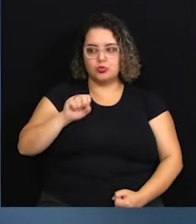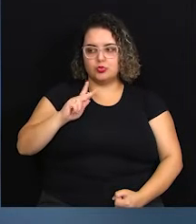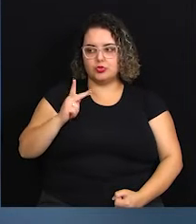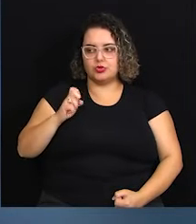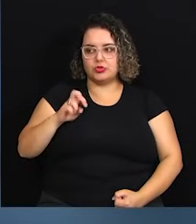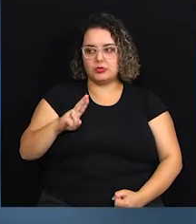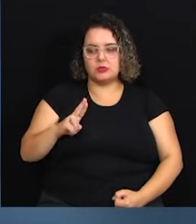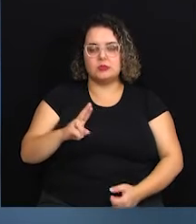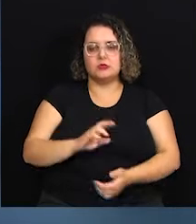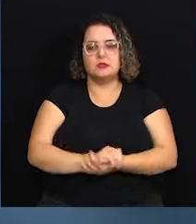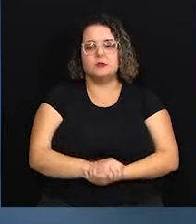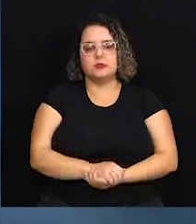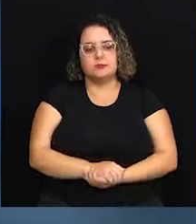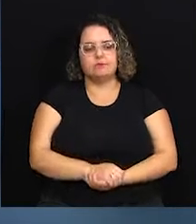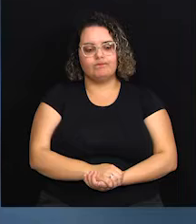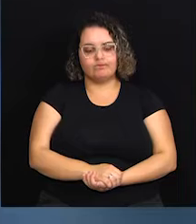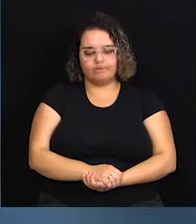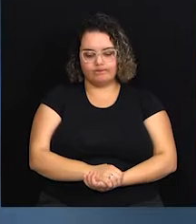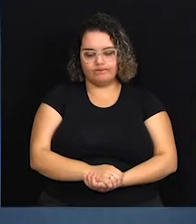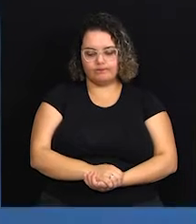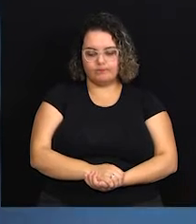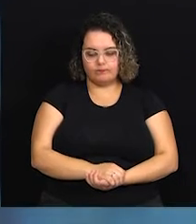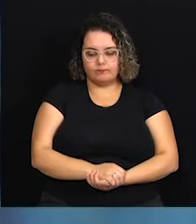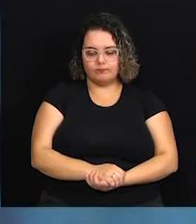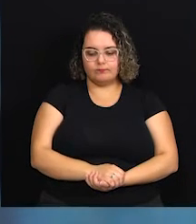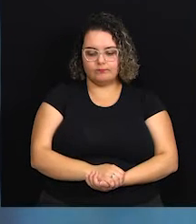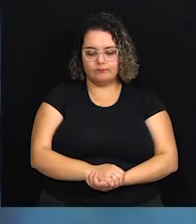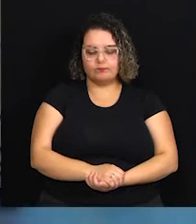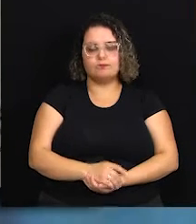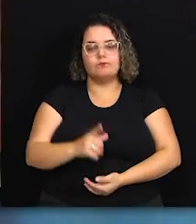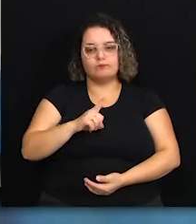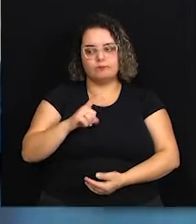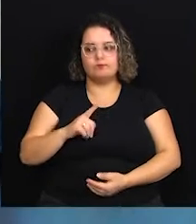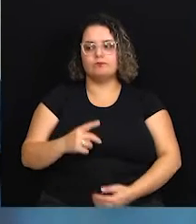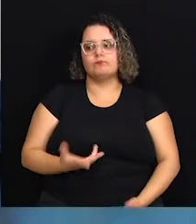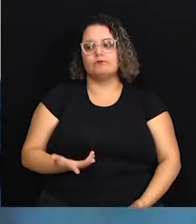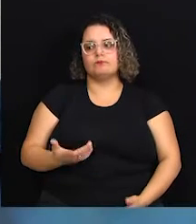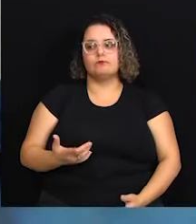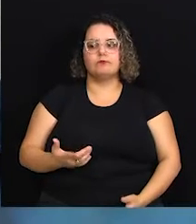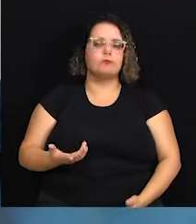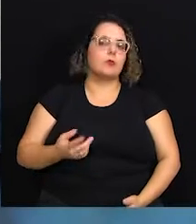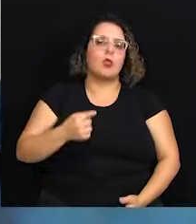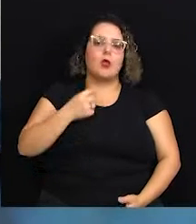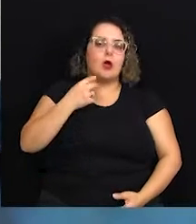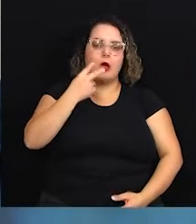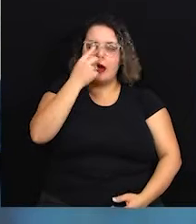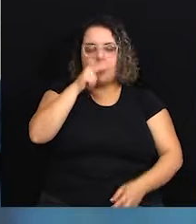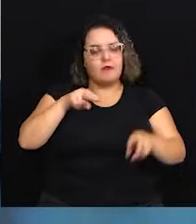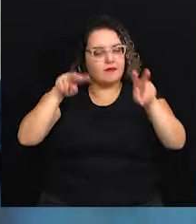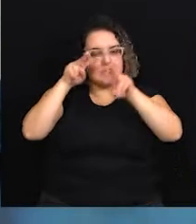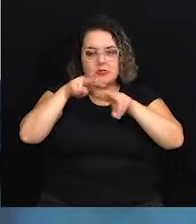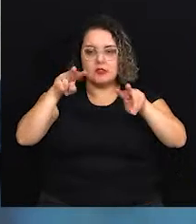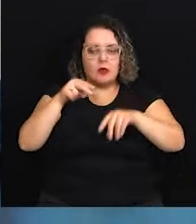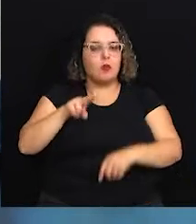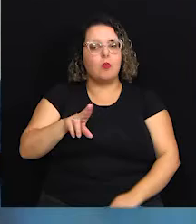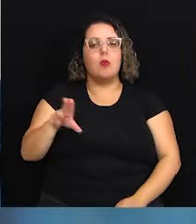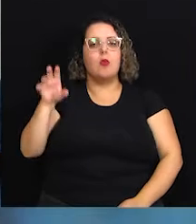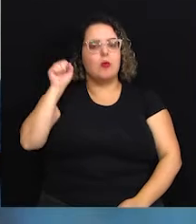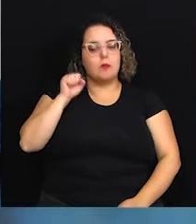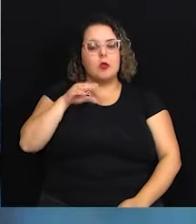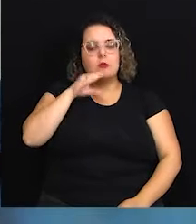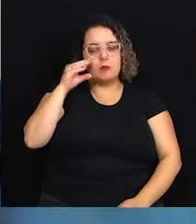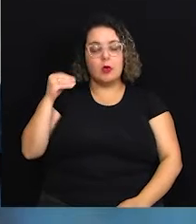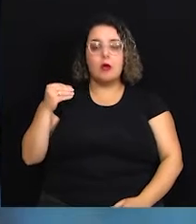tiveram a sua audição e a sua visão, uma delas, né, comprometidas durante a adolescência e